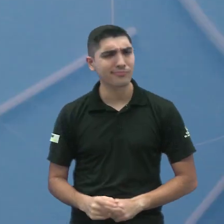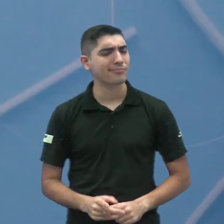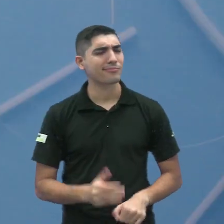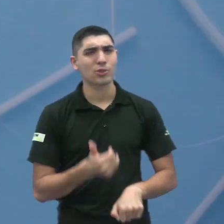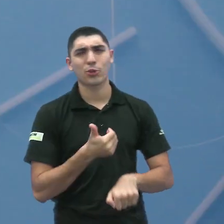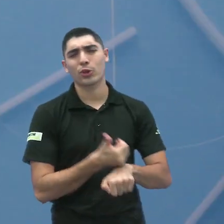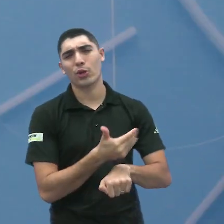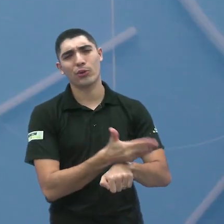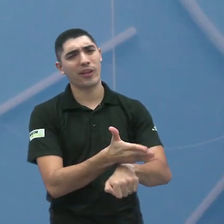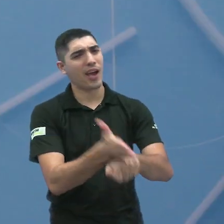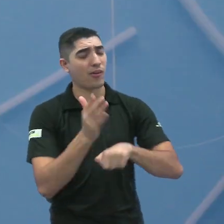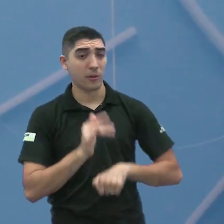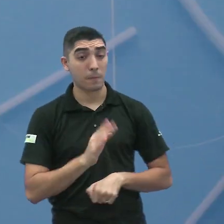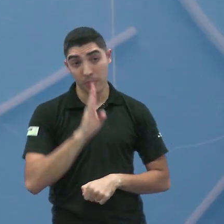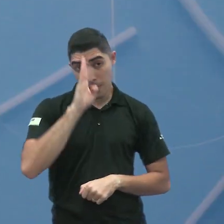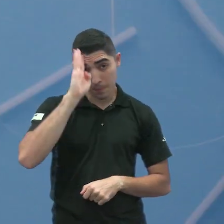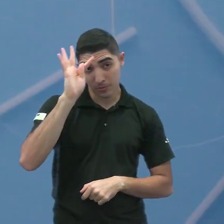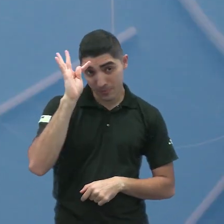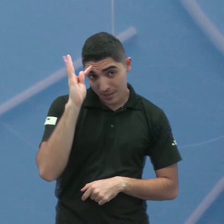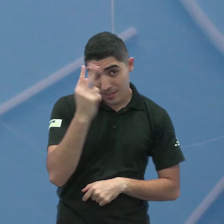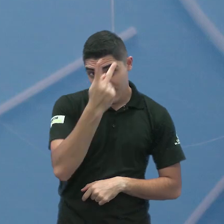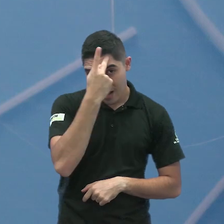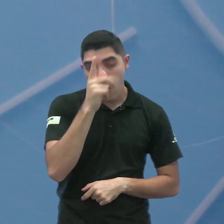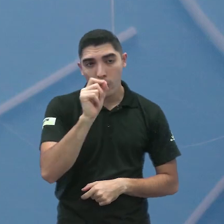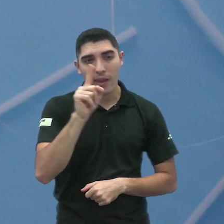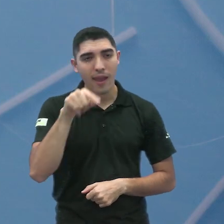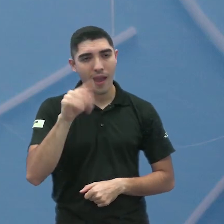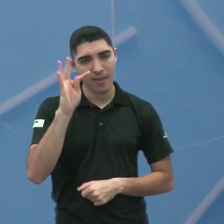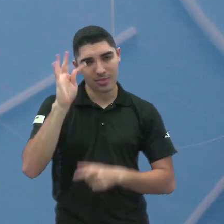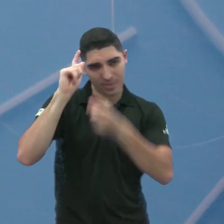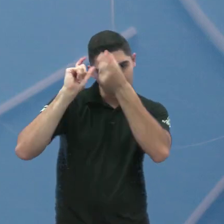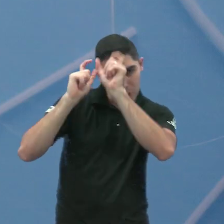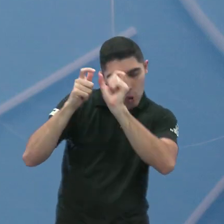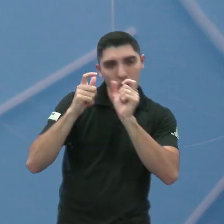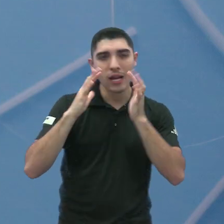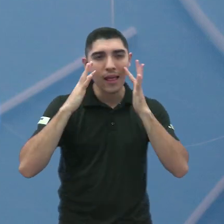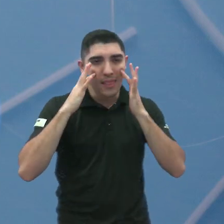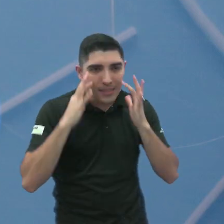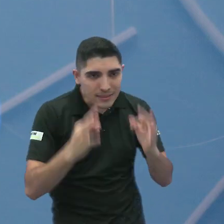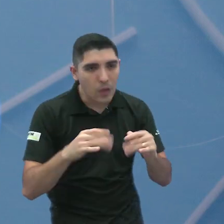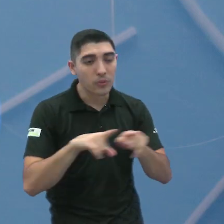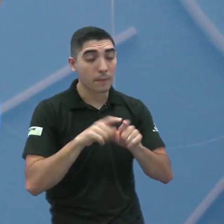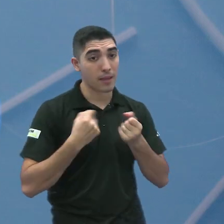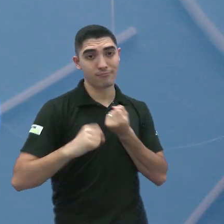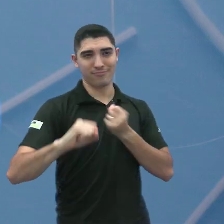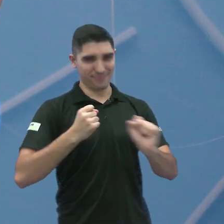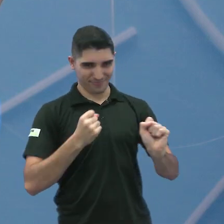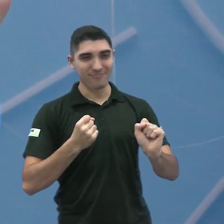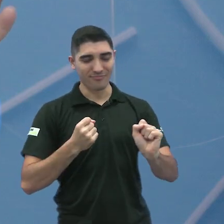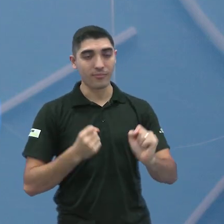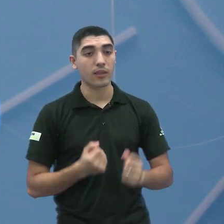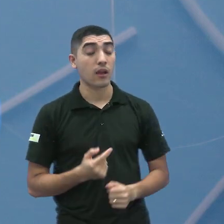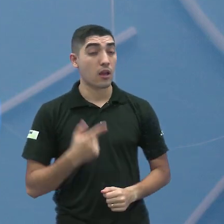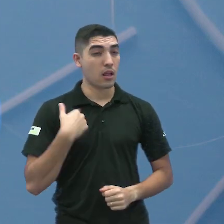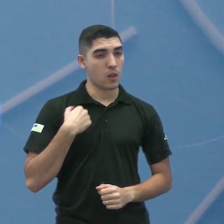TDAH, particularmente, que é o transtorno de déficit de atenção e hiperatividade, eu costumo dizer que uma época, um período atrás, poucos anos,